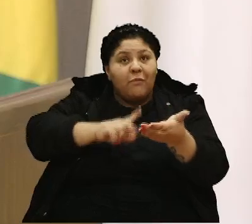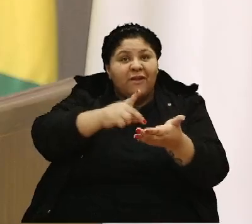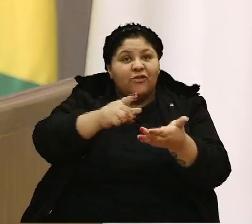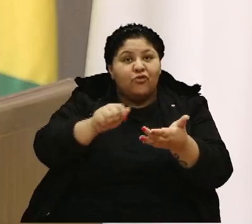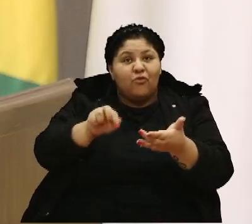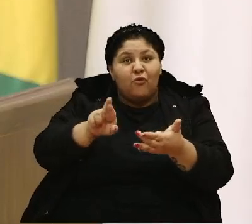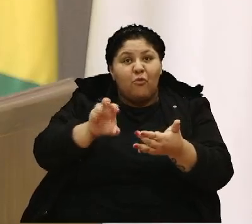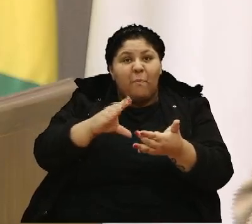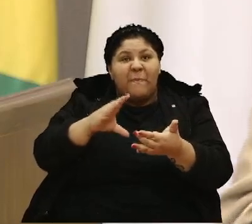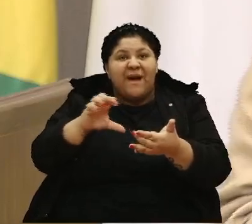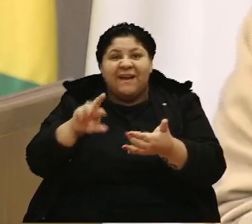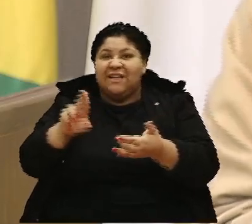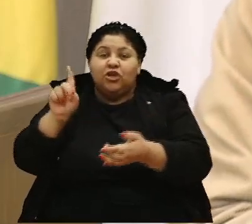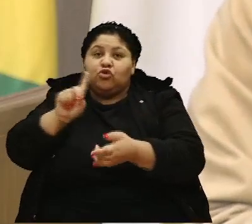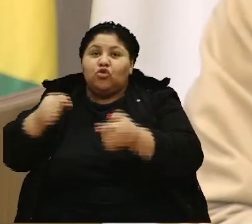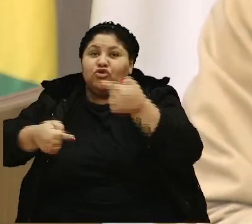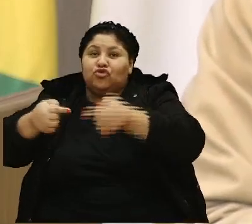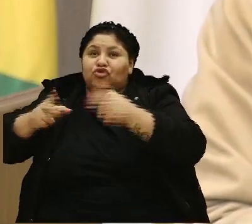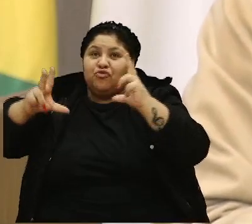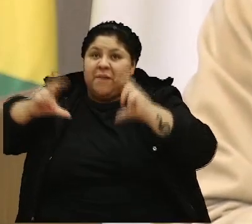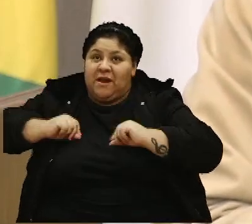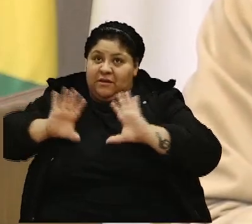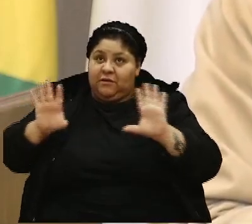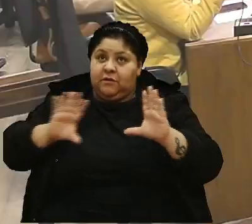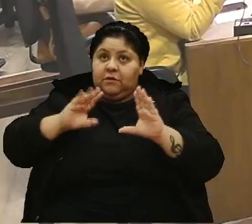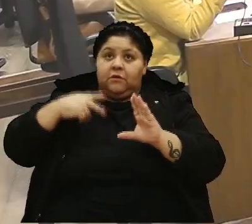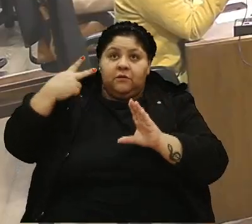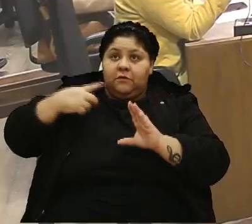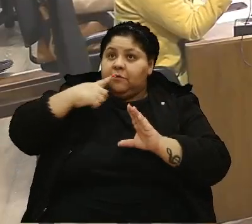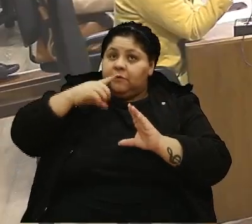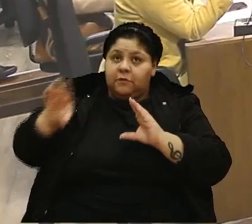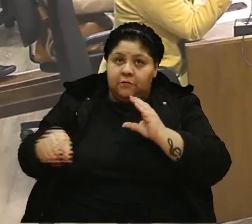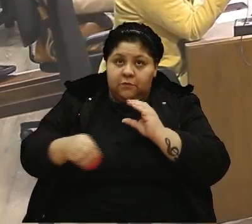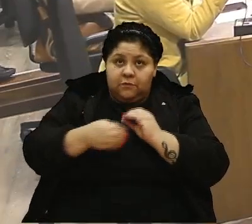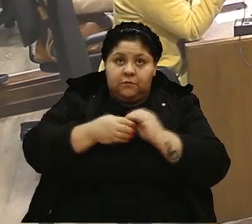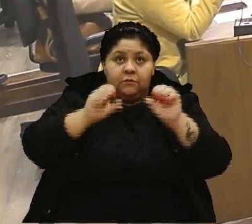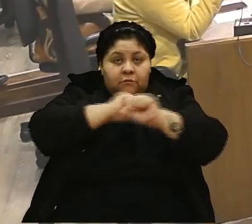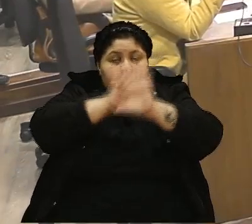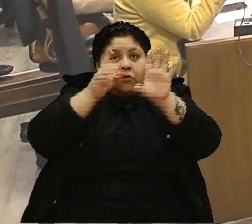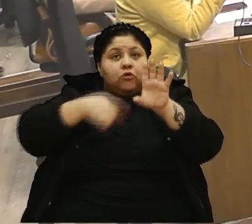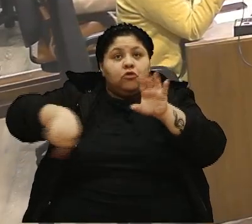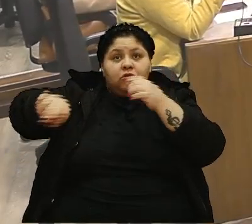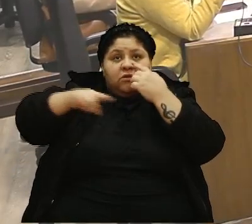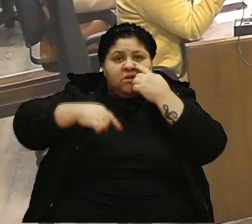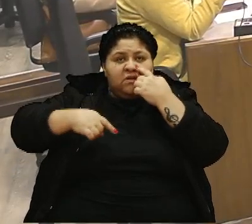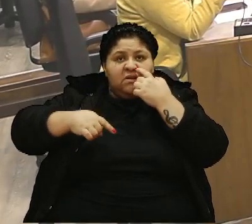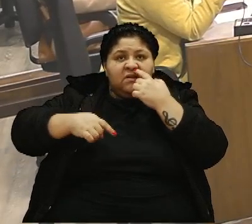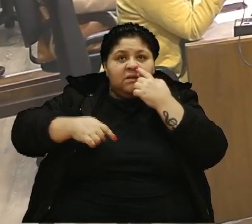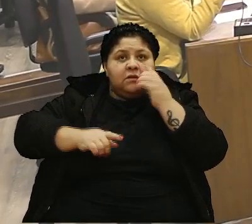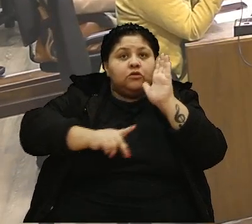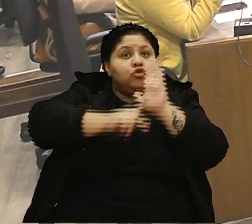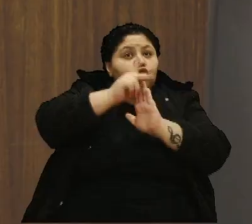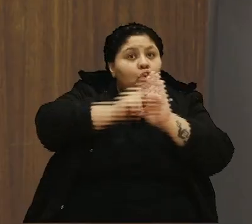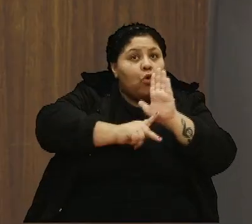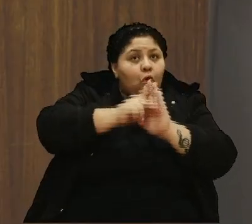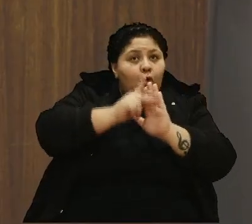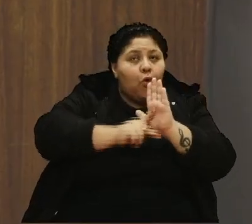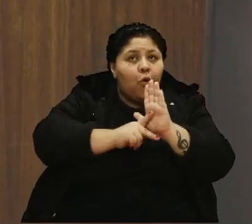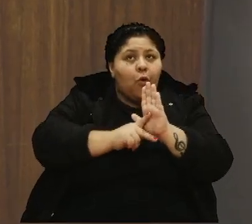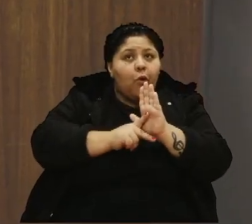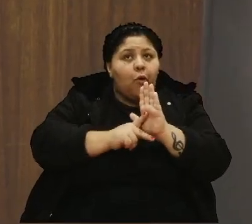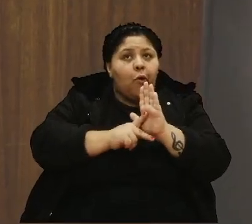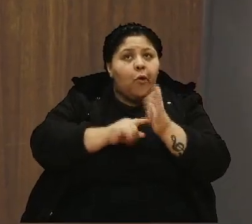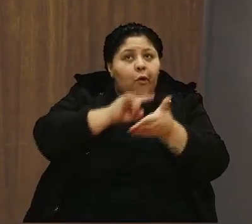Não estou discutindo o mérito. Vereadora Rose, sua parte. Que fique bem claro isso, nós estamos falando do parecer, porque o